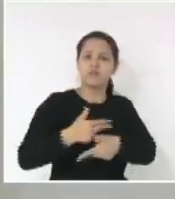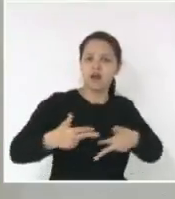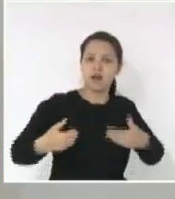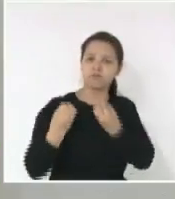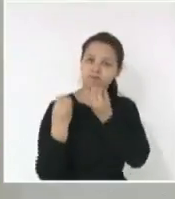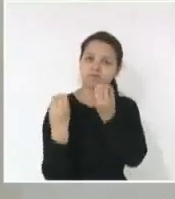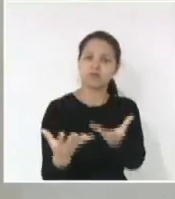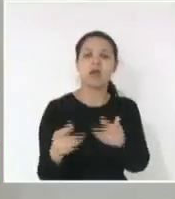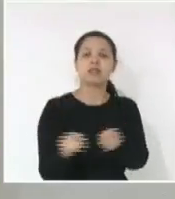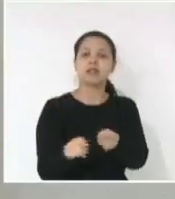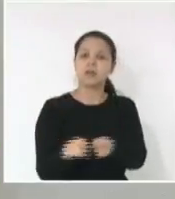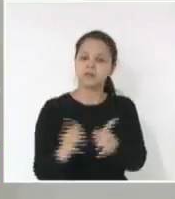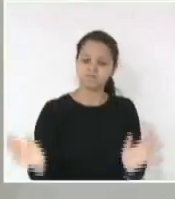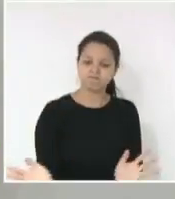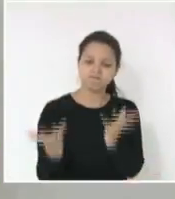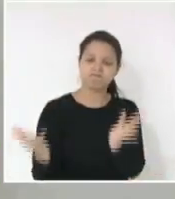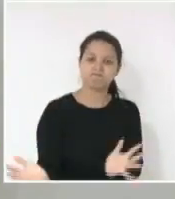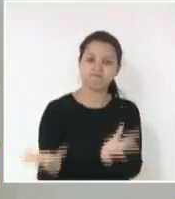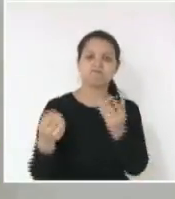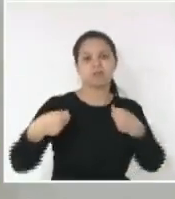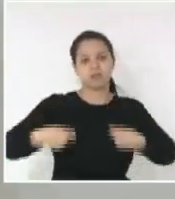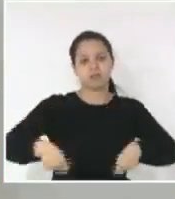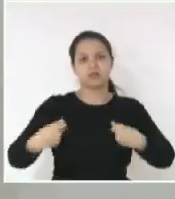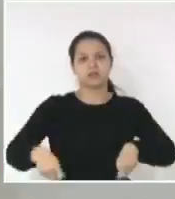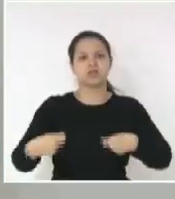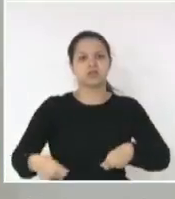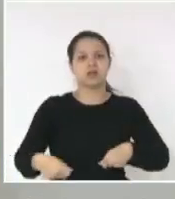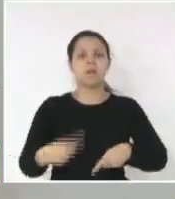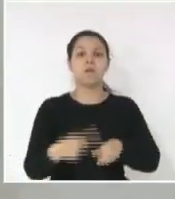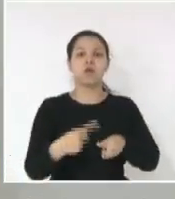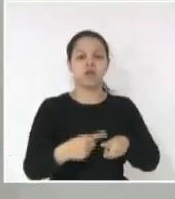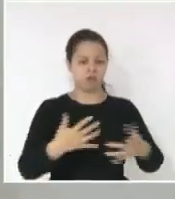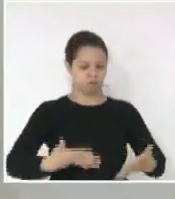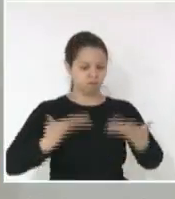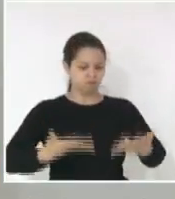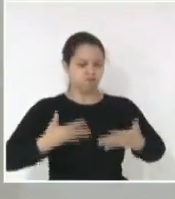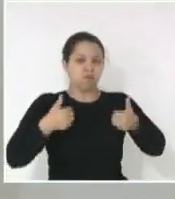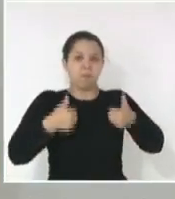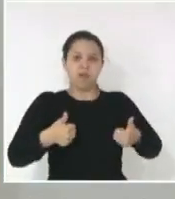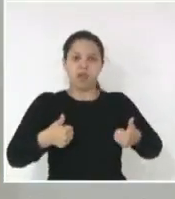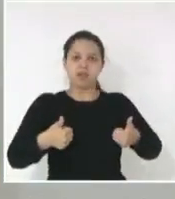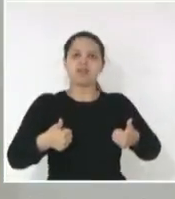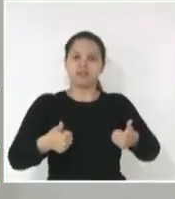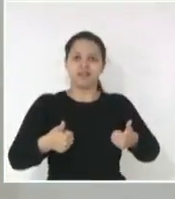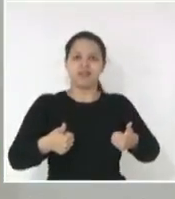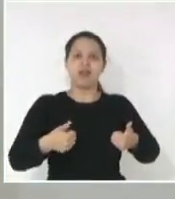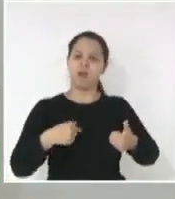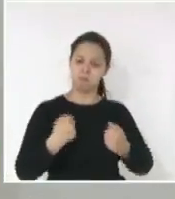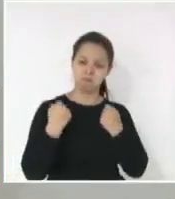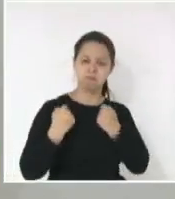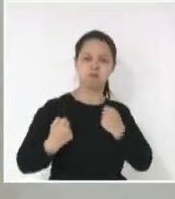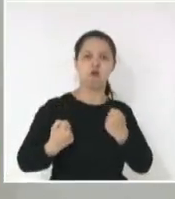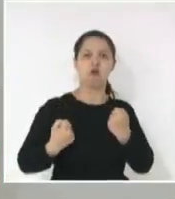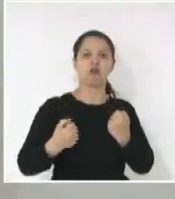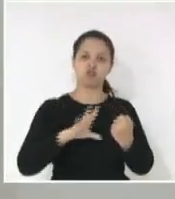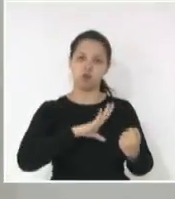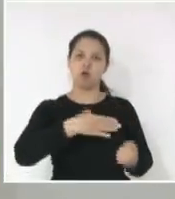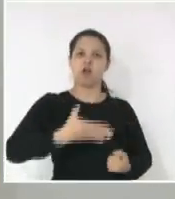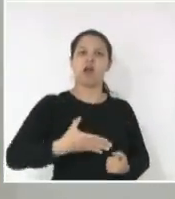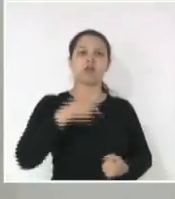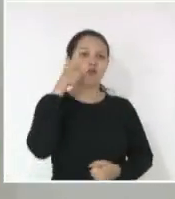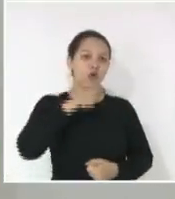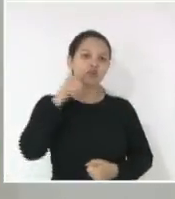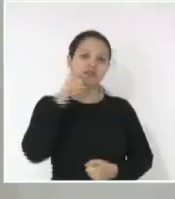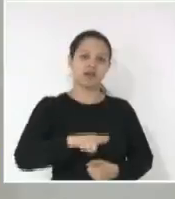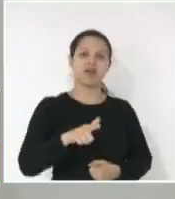principalmente, motivação. Ser humano motivado tem poder, tem força, consegue fazer